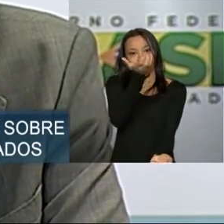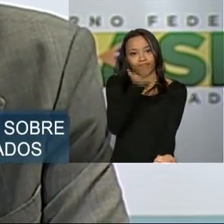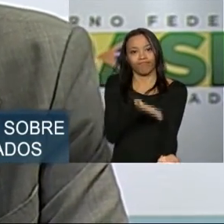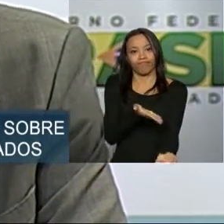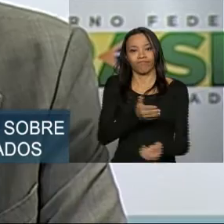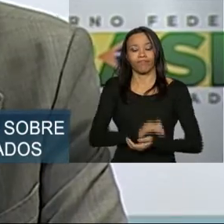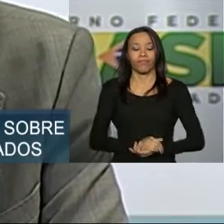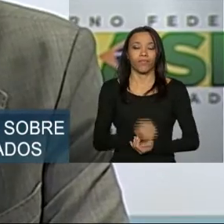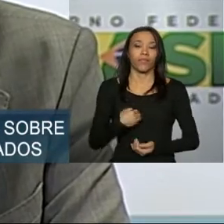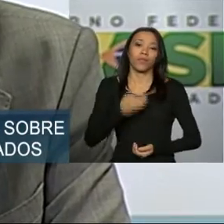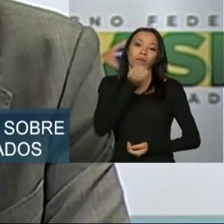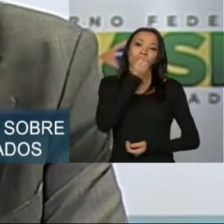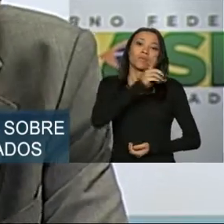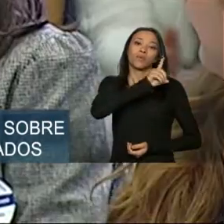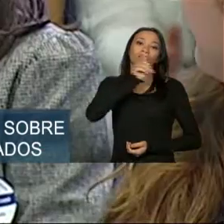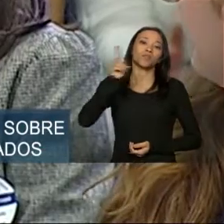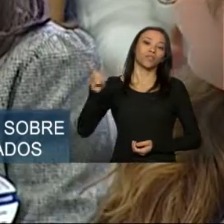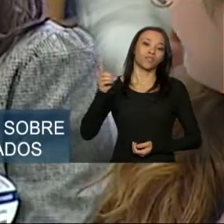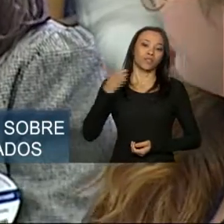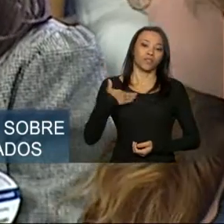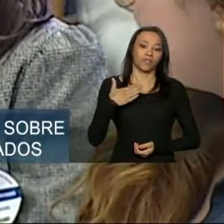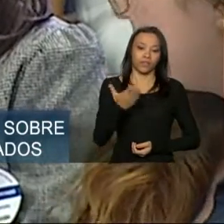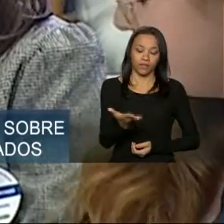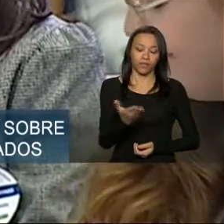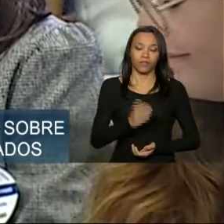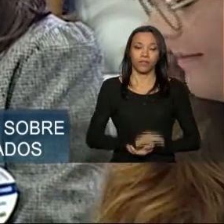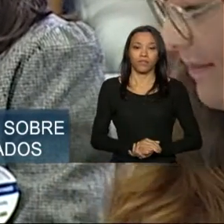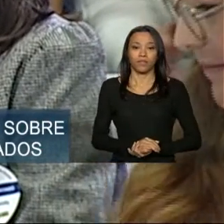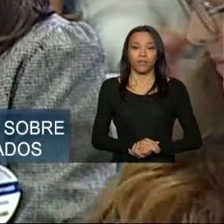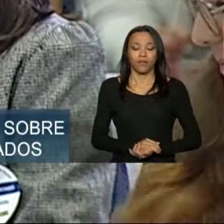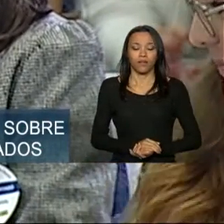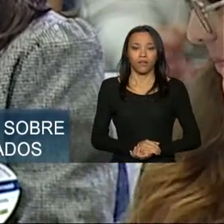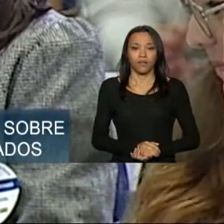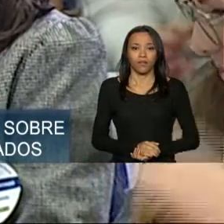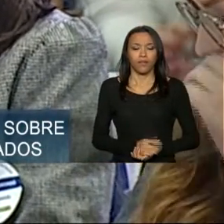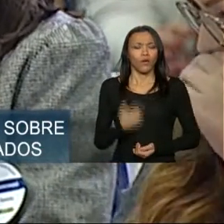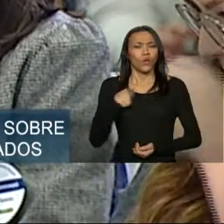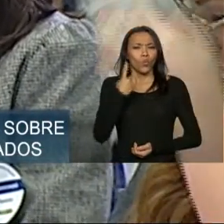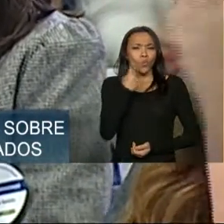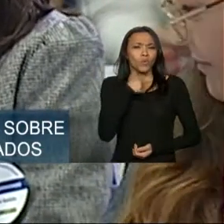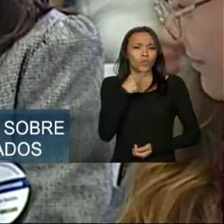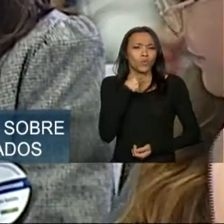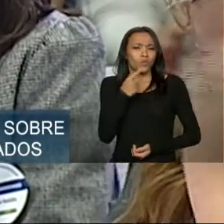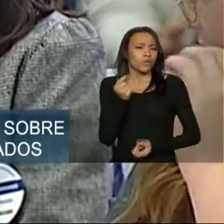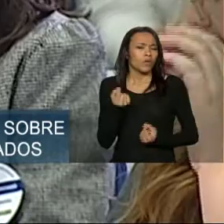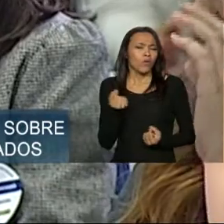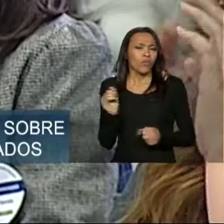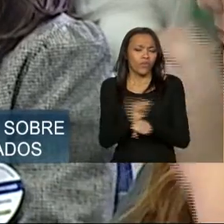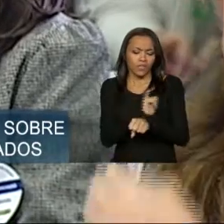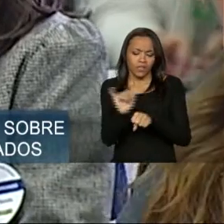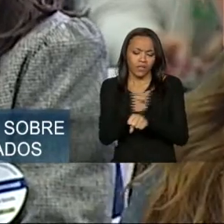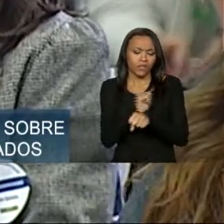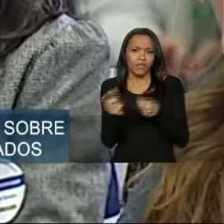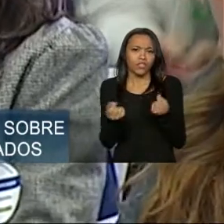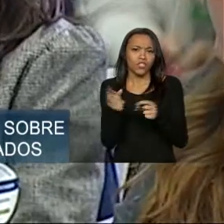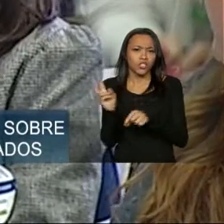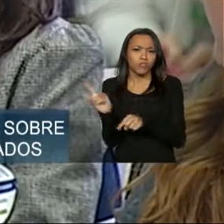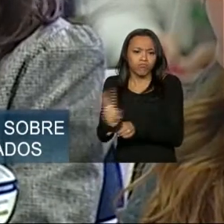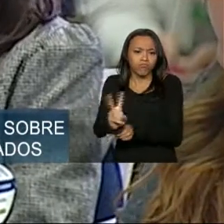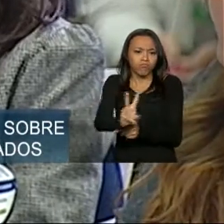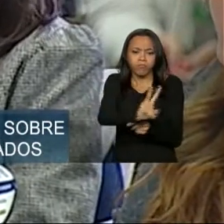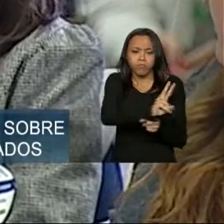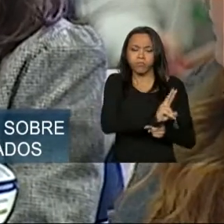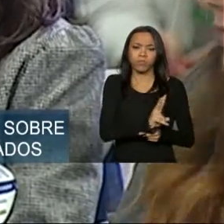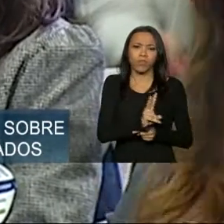Bom dia, Ana Gabriela Salles, da Voz do Brasil e TVNBR. Uma dúvida sobre a metodologia. Esse monitoramento é feito